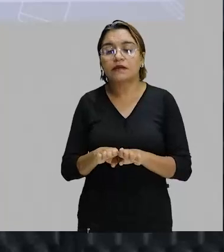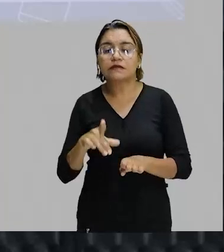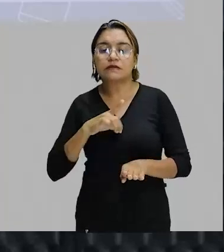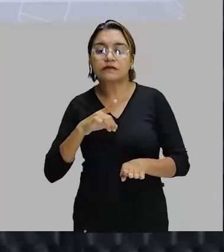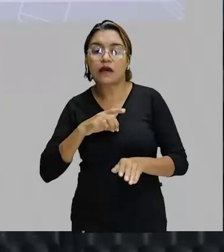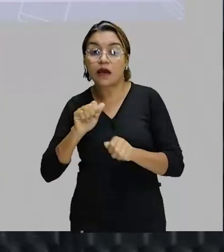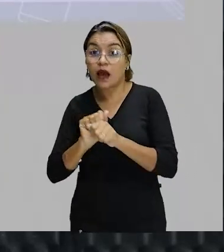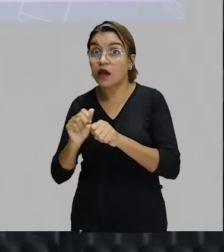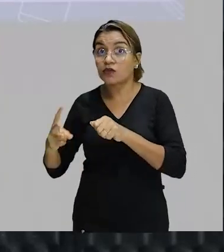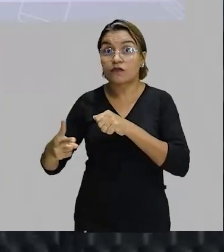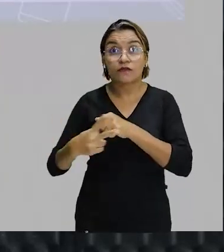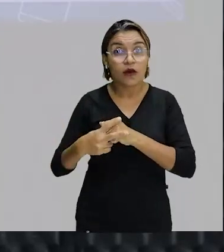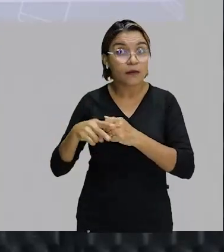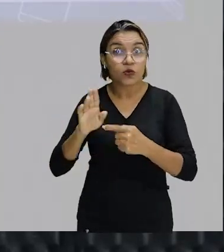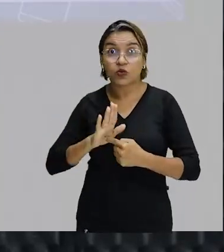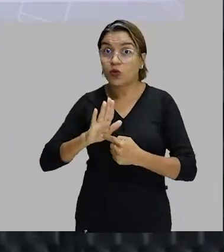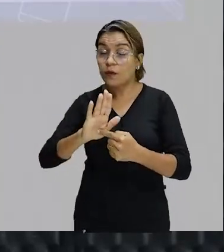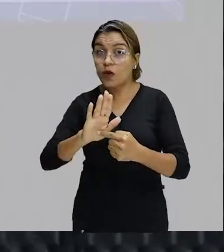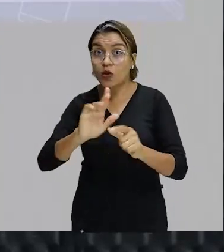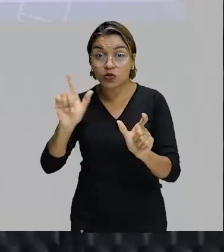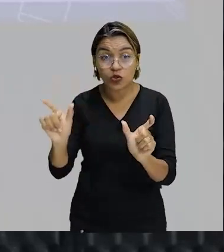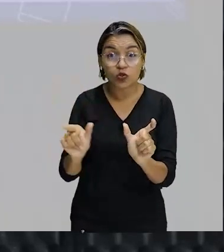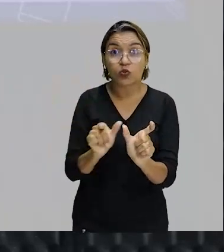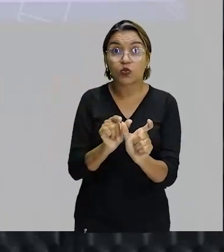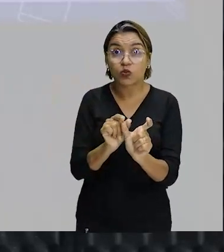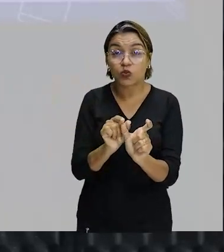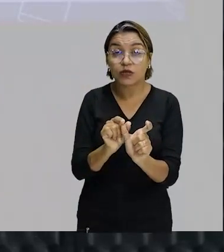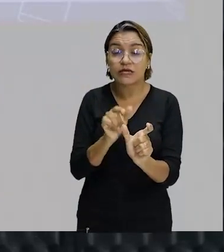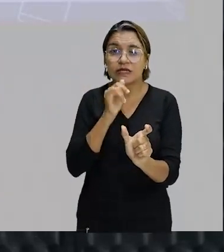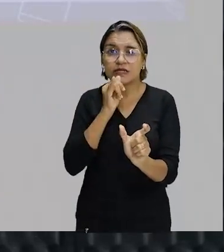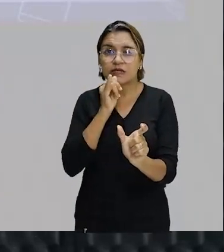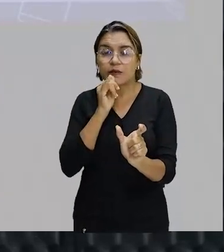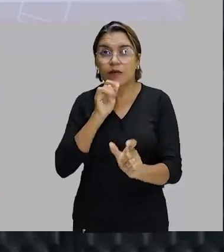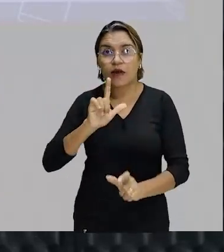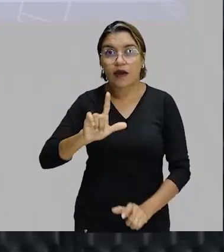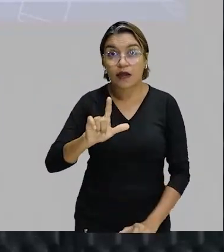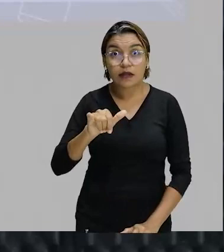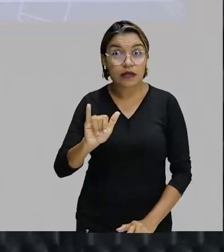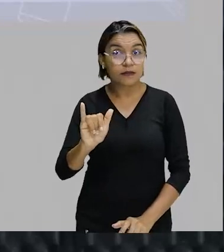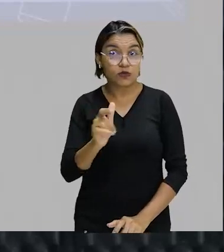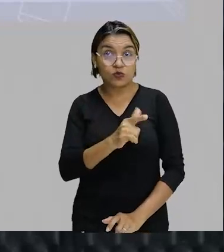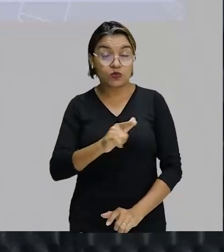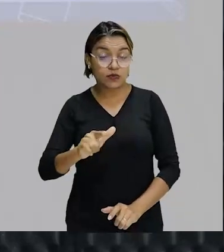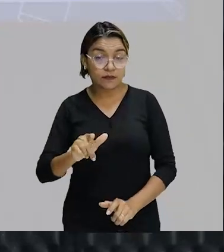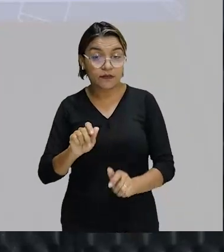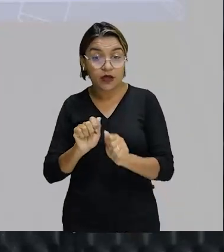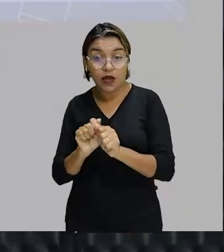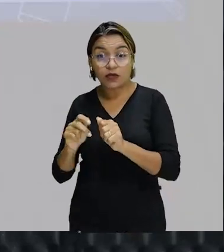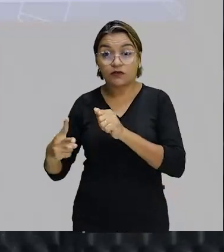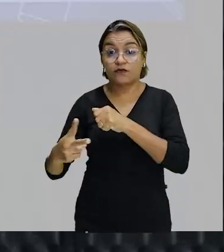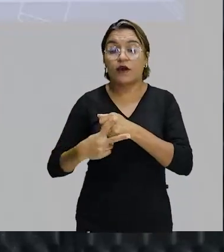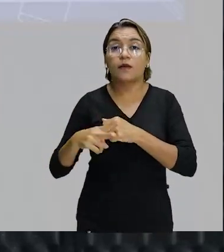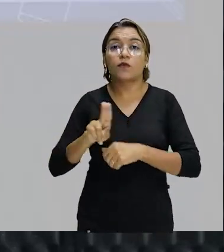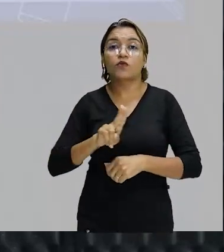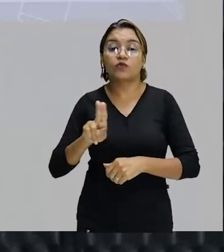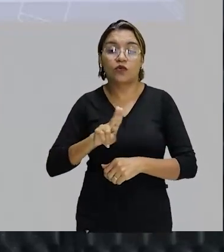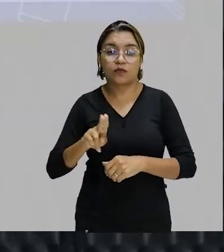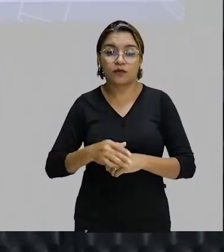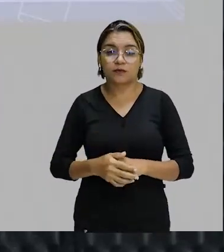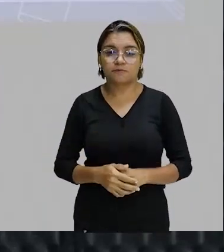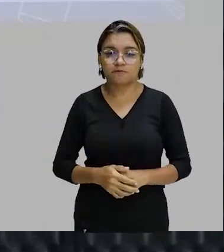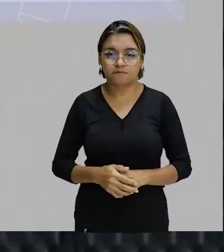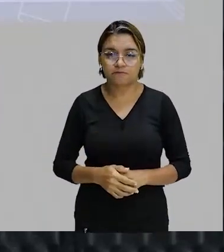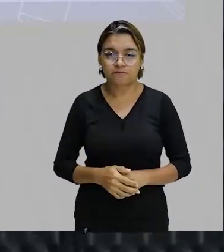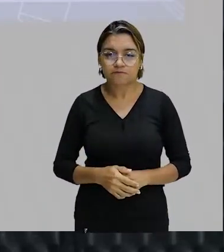que não apresentam esse sufixo, não tem o final ly. Esses advérbios, nós chamamos eles de